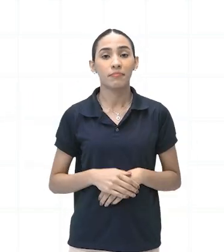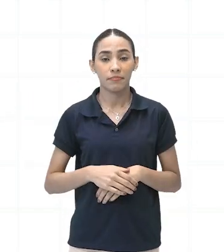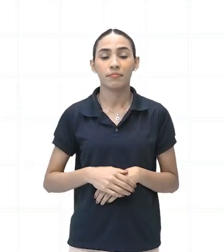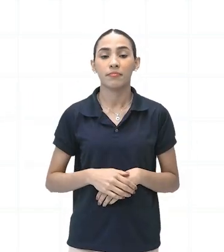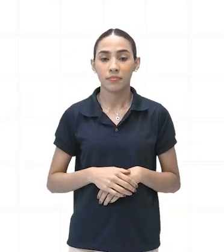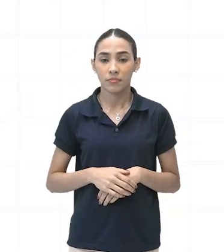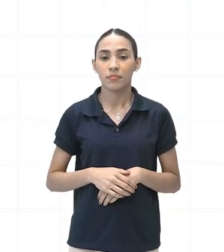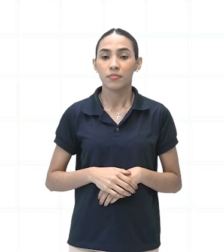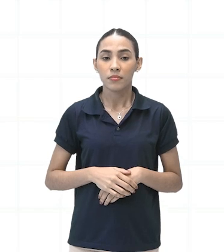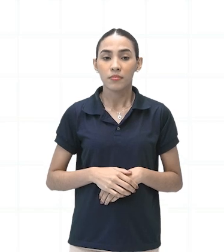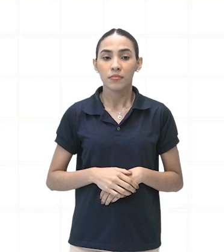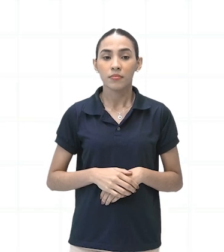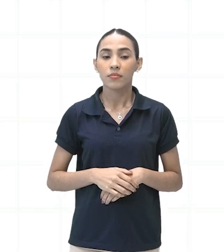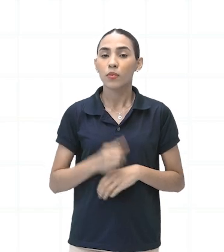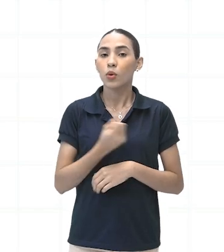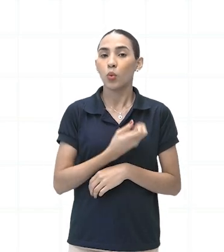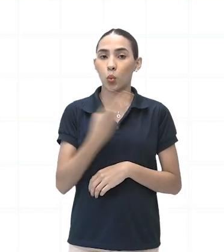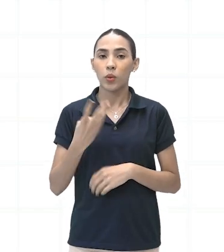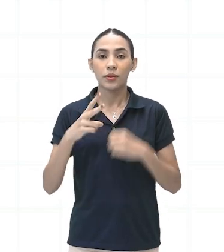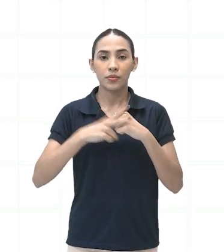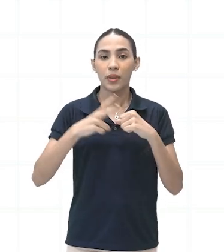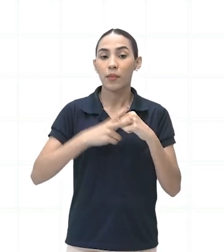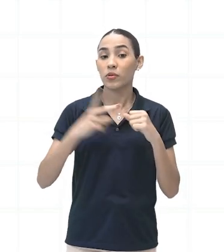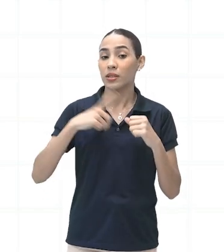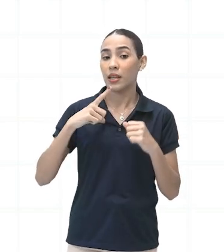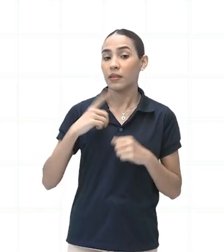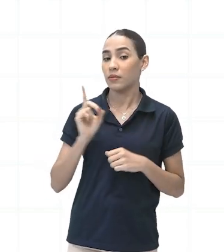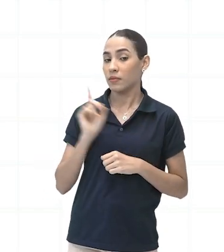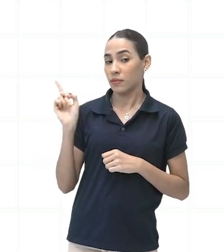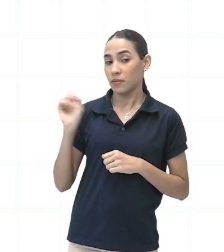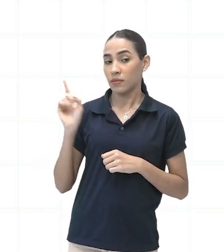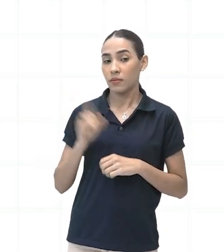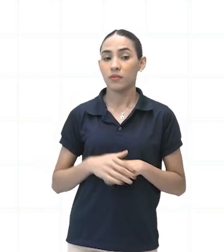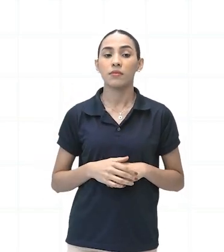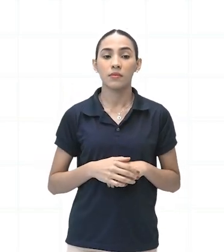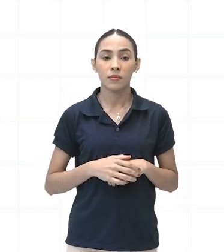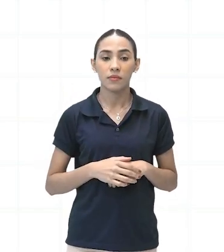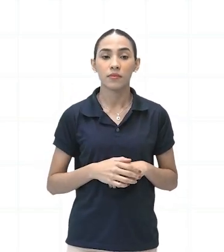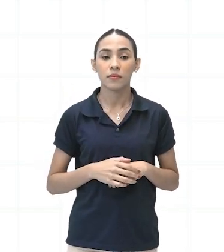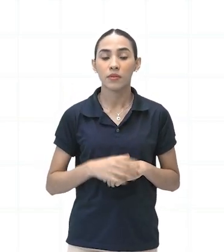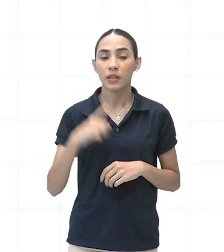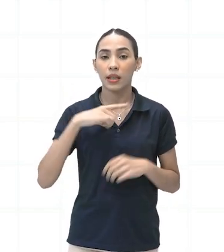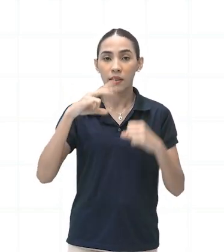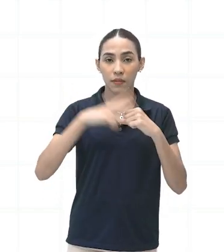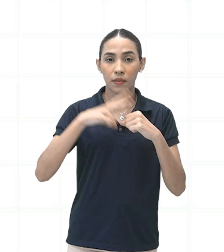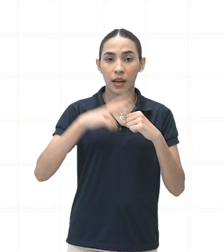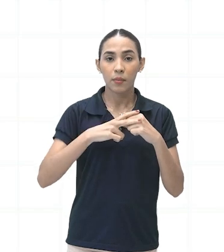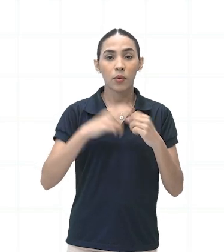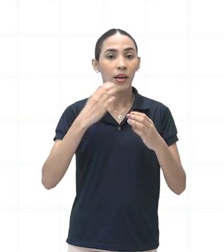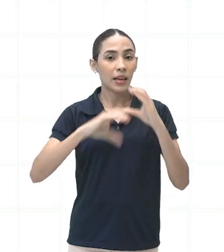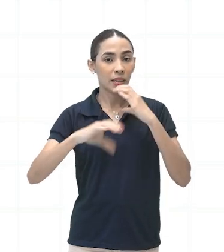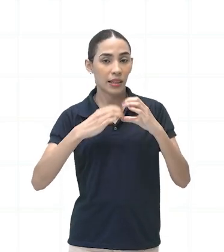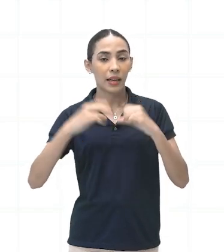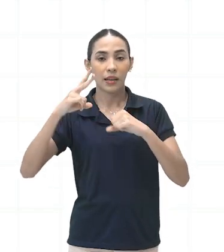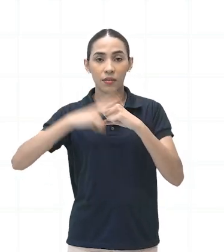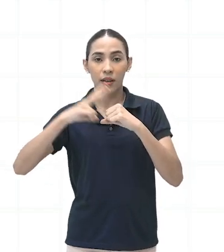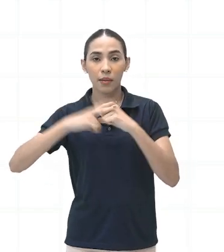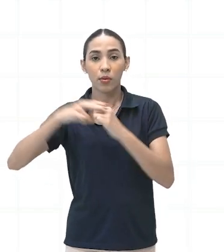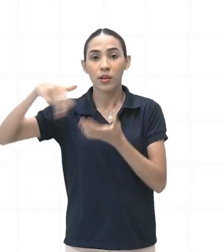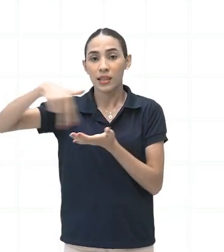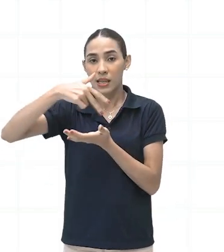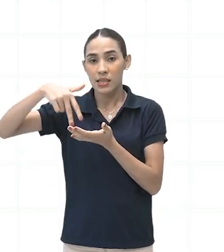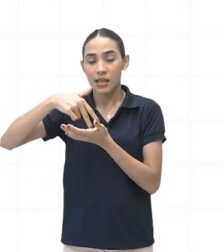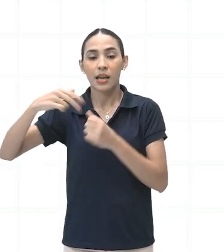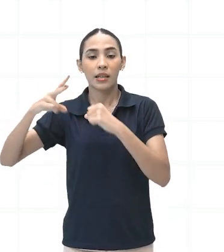bastante nesta festa. Quantos verbos eu tenho? Observem que eu tenho o verbo cantar,